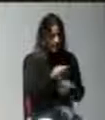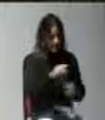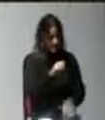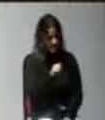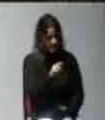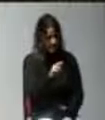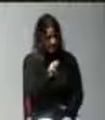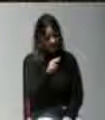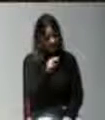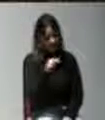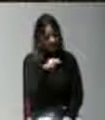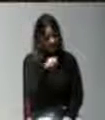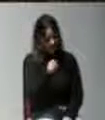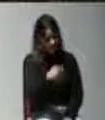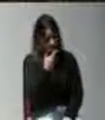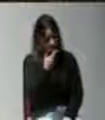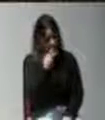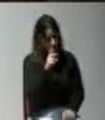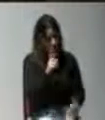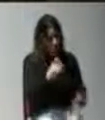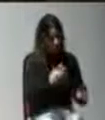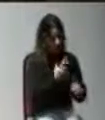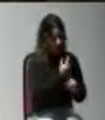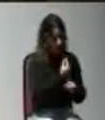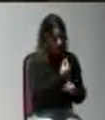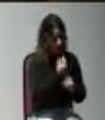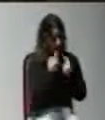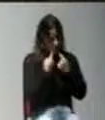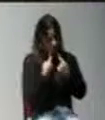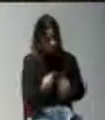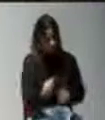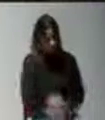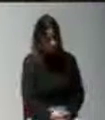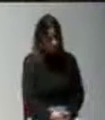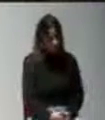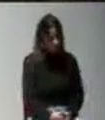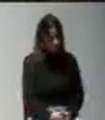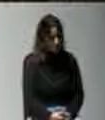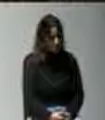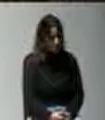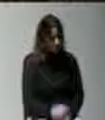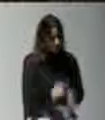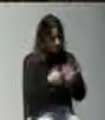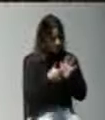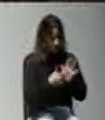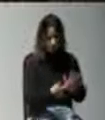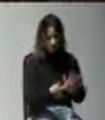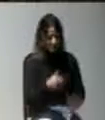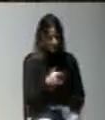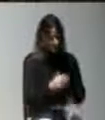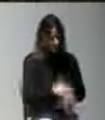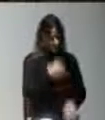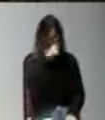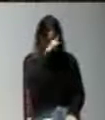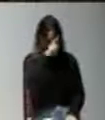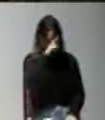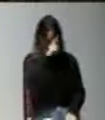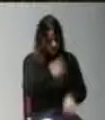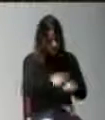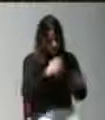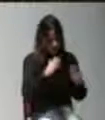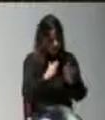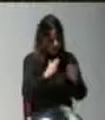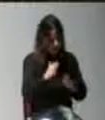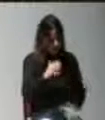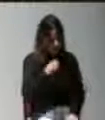uma bela lição de arte crítica, simultaneamente, apontando um dos maiores perigos do nosso tempo, o